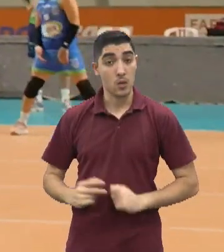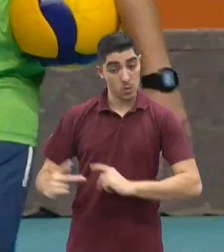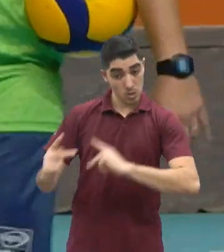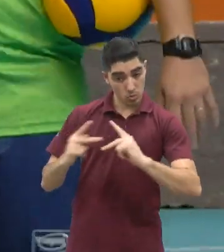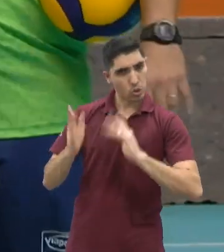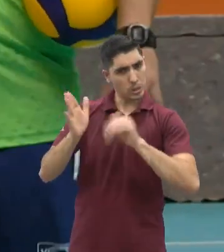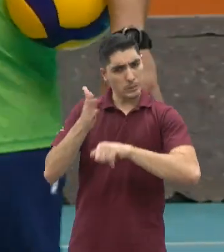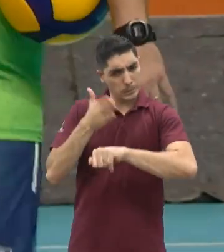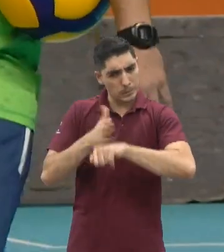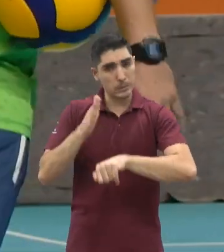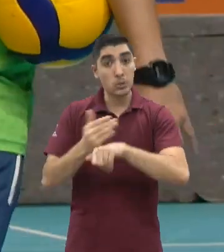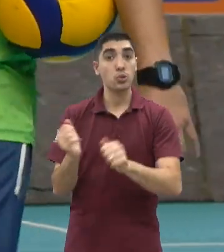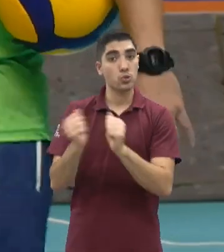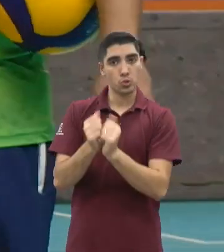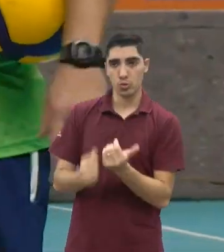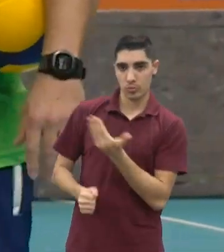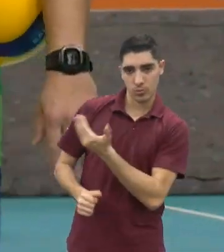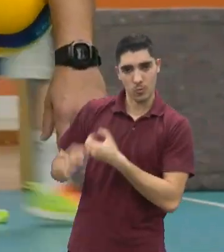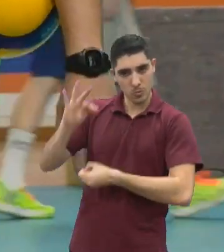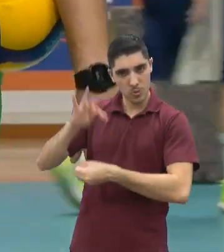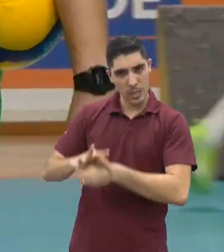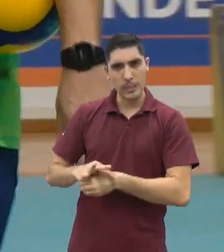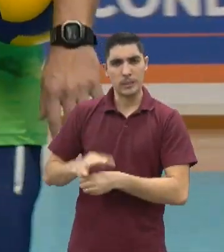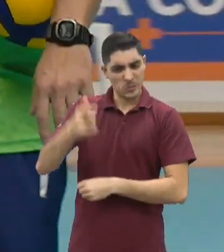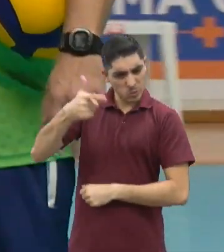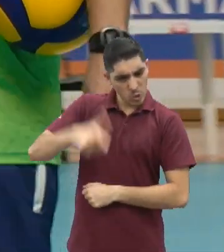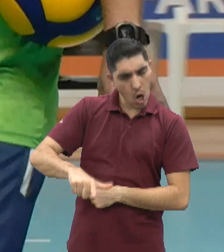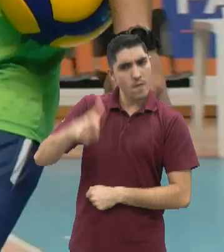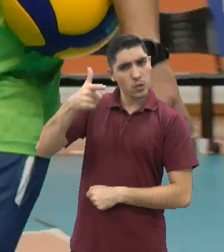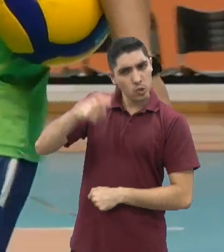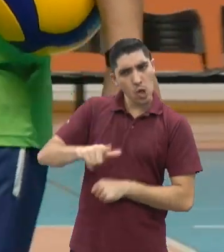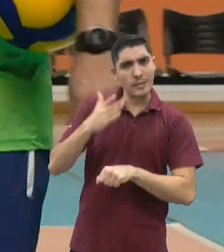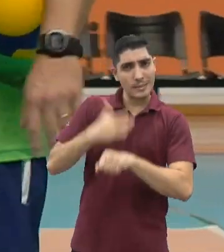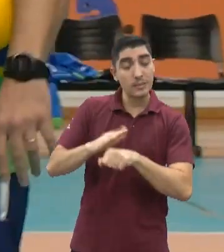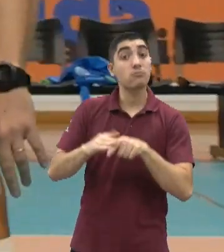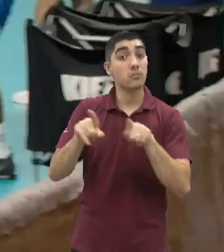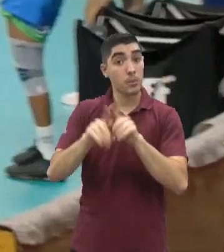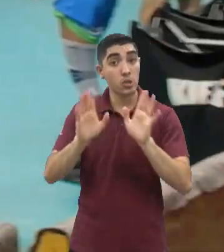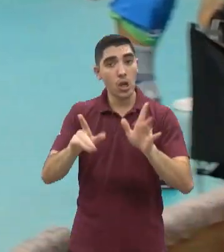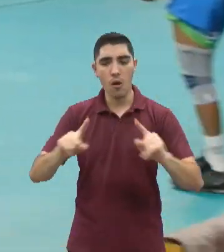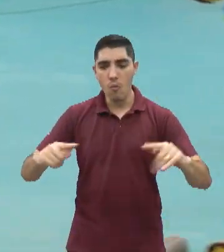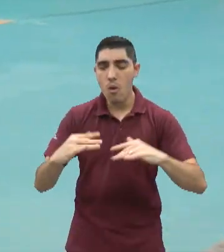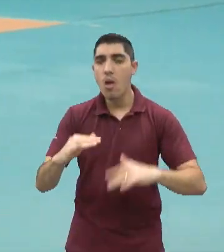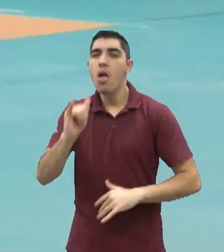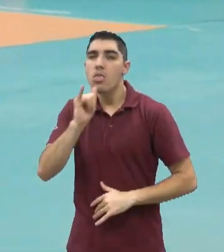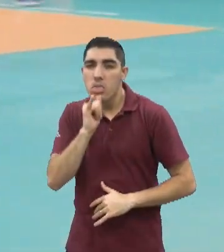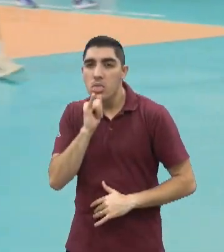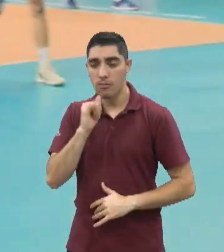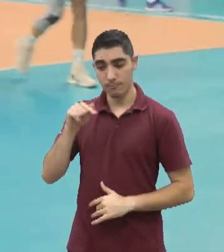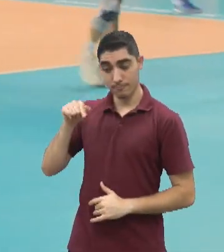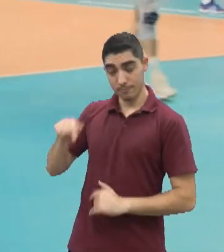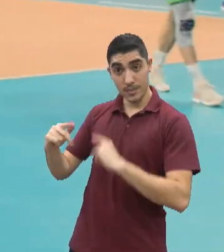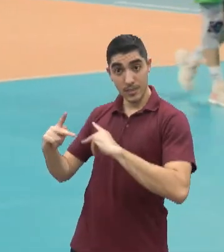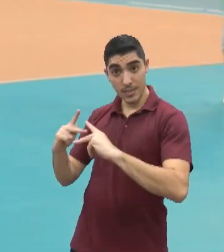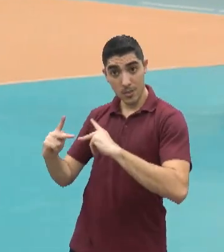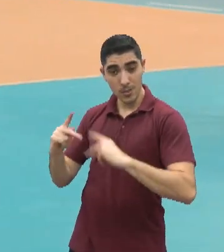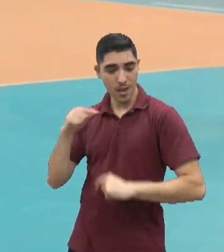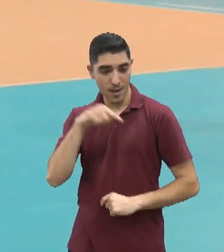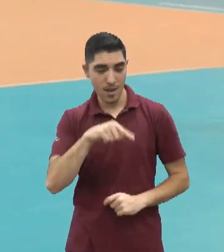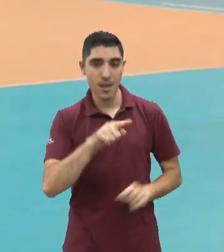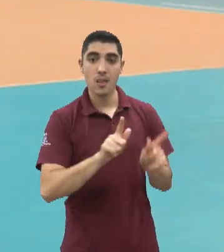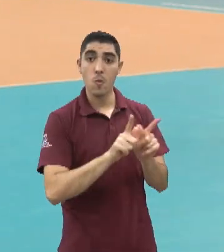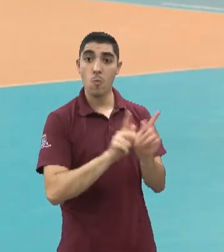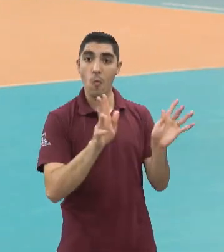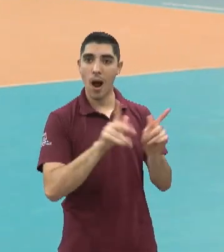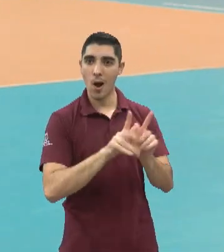com o técnico Reinaldo Bacilieri, o São José também fez um jogo-treino contra o Guarulhos, para colocar em prática o que foi